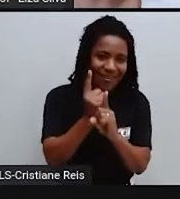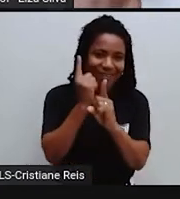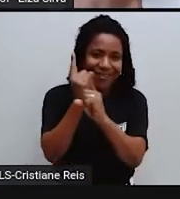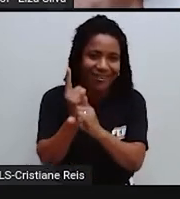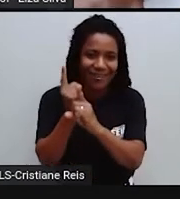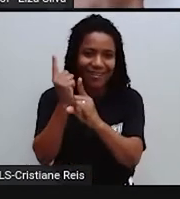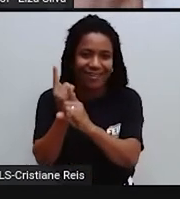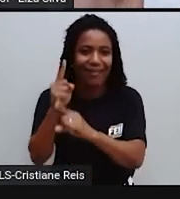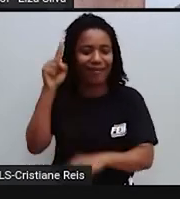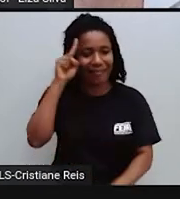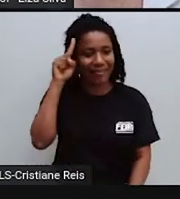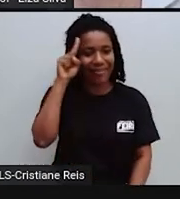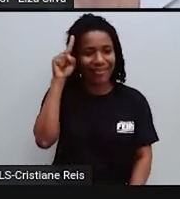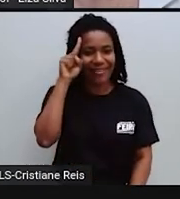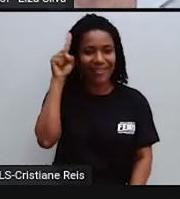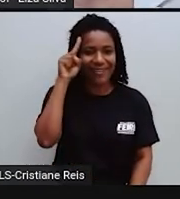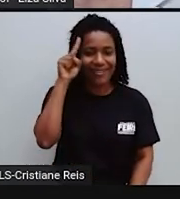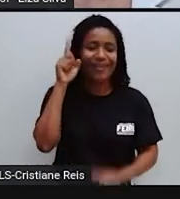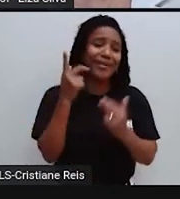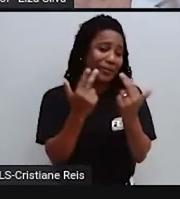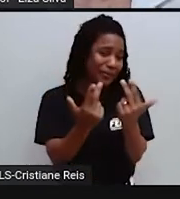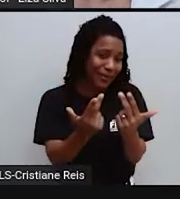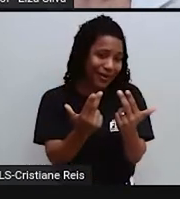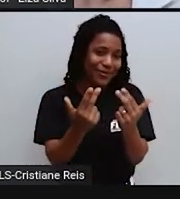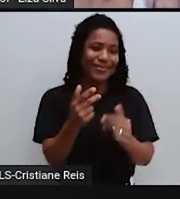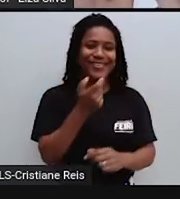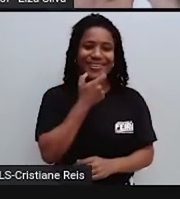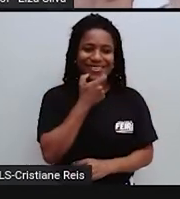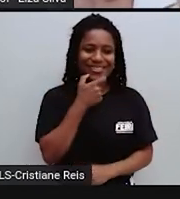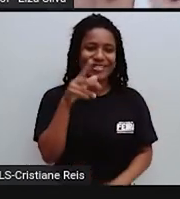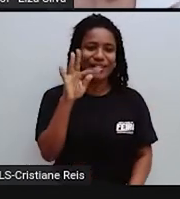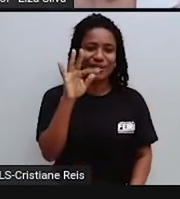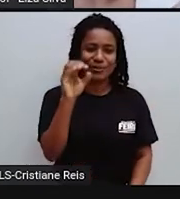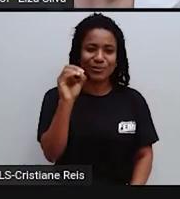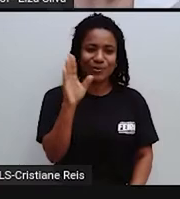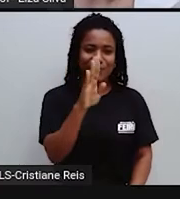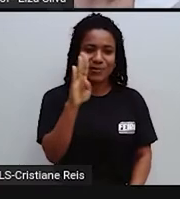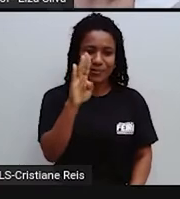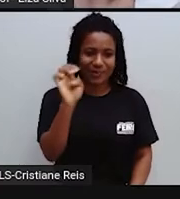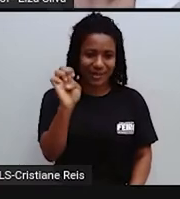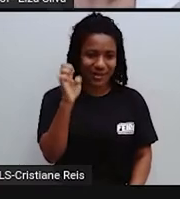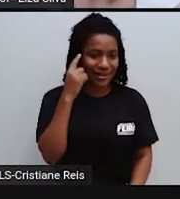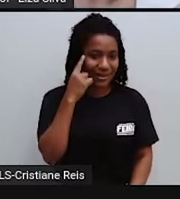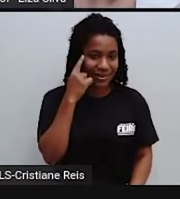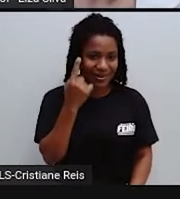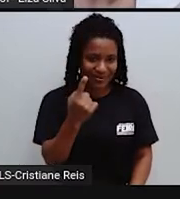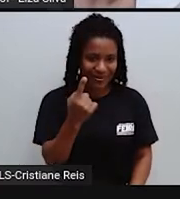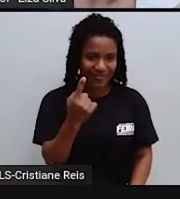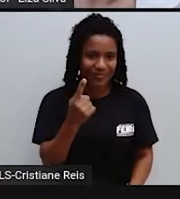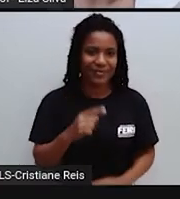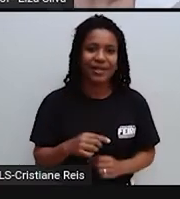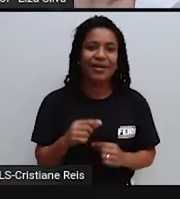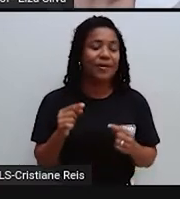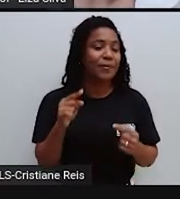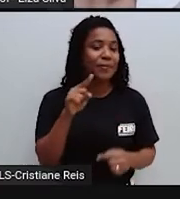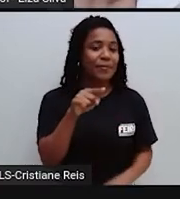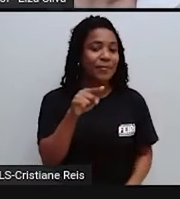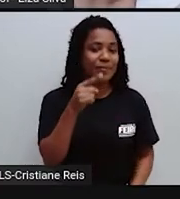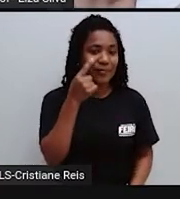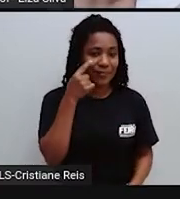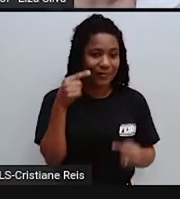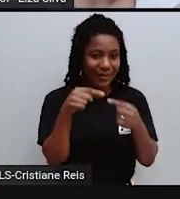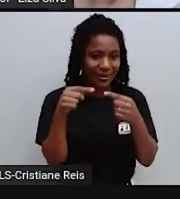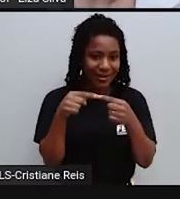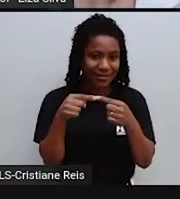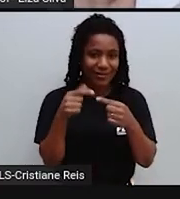não perde nada na língua inglesa. Então, vamos lá. Vamos relembrar o verbo to be. I am, you